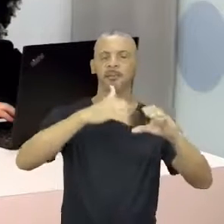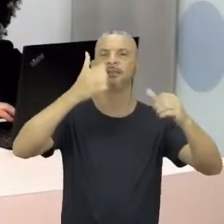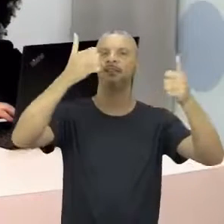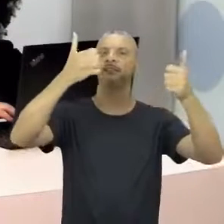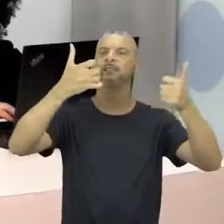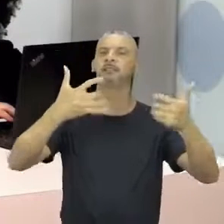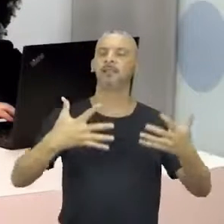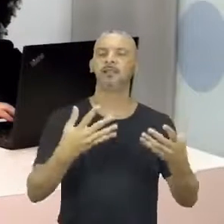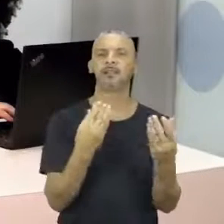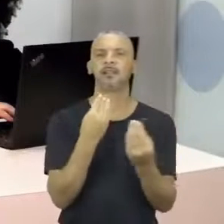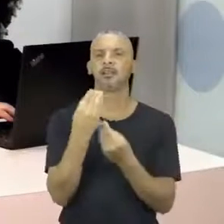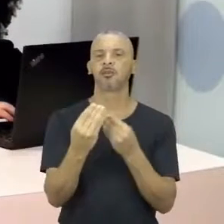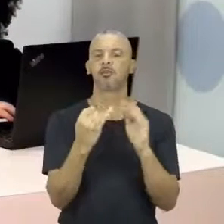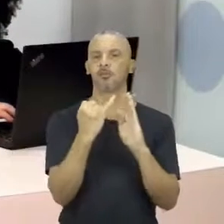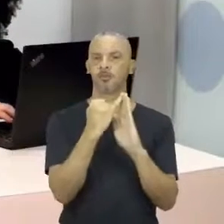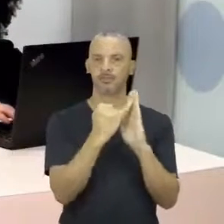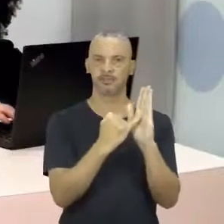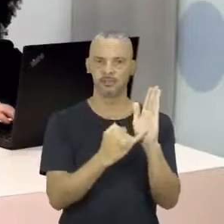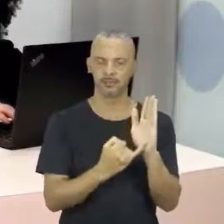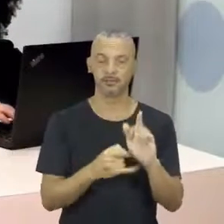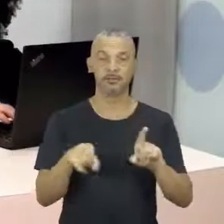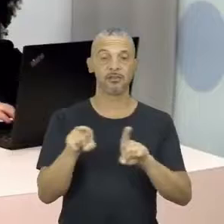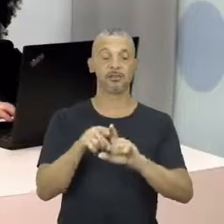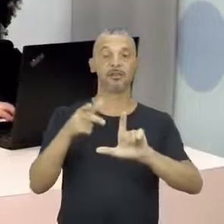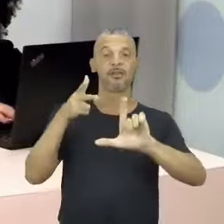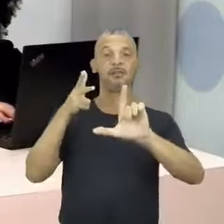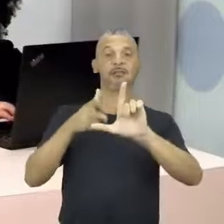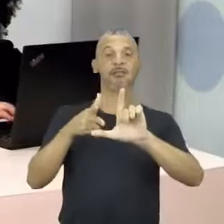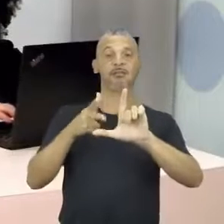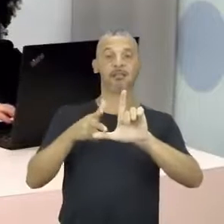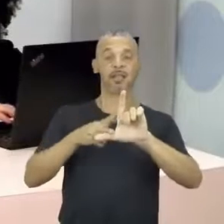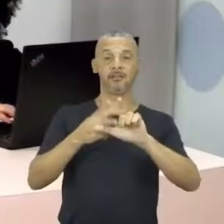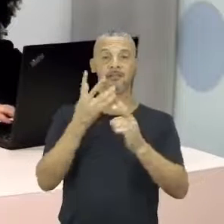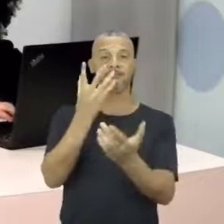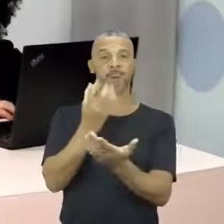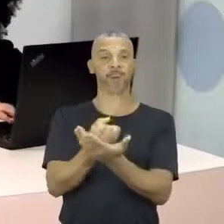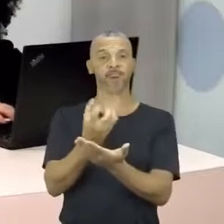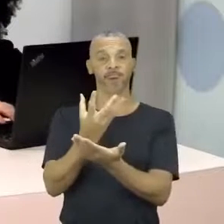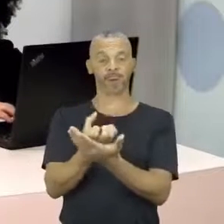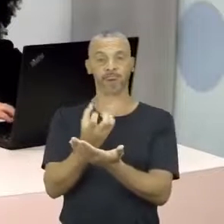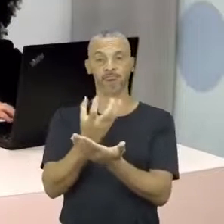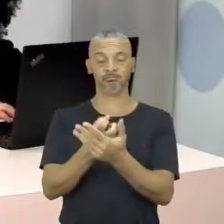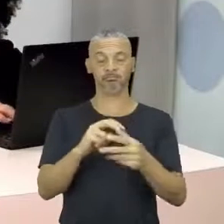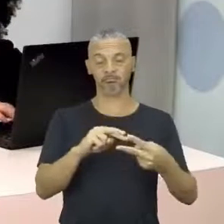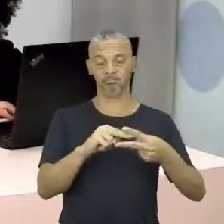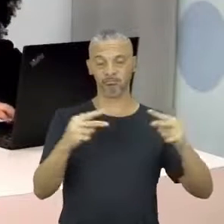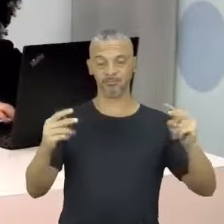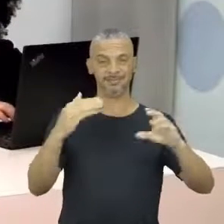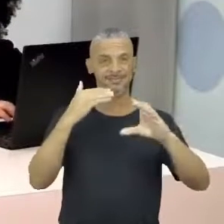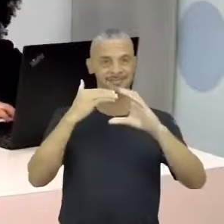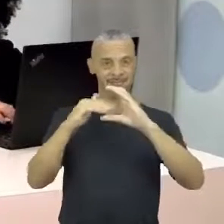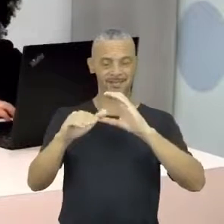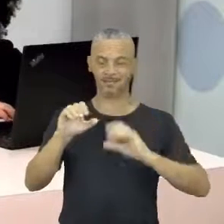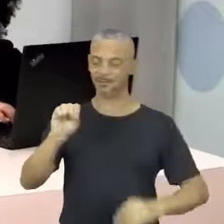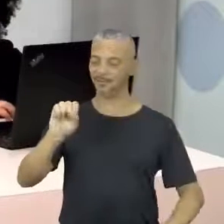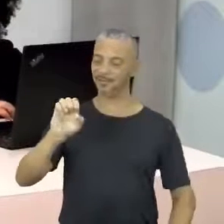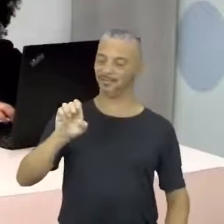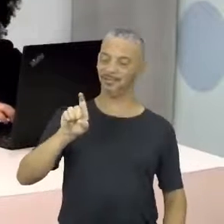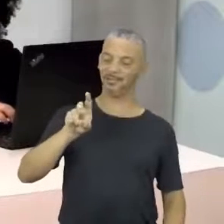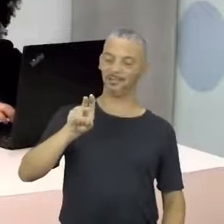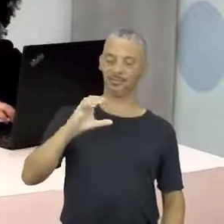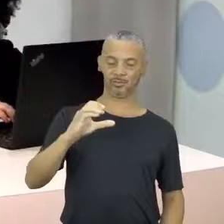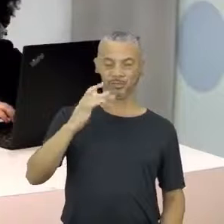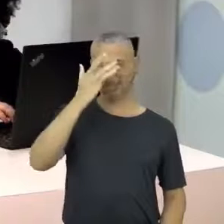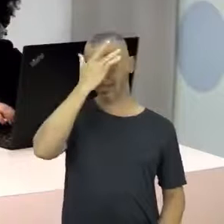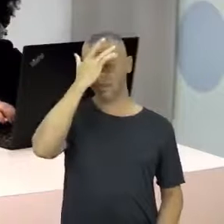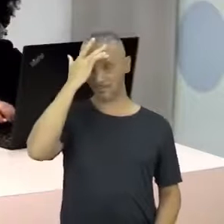a gente vai passar, essa live também vai ficar um link disponível nesse e-mail, é um e-mail encaminhado pela SEDUC, para todos os